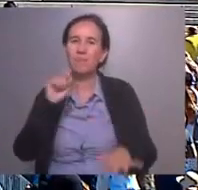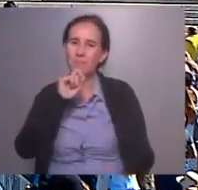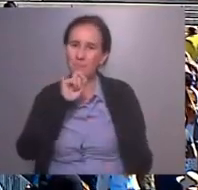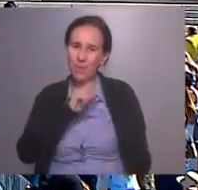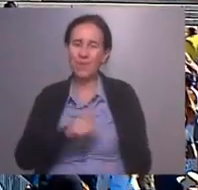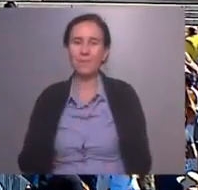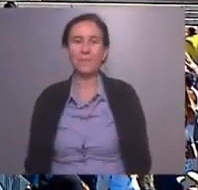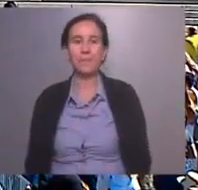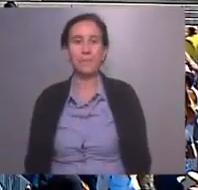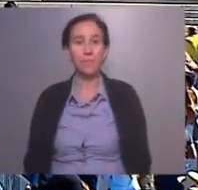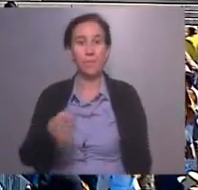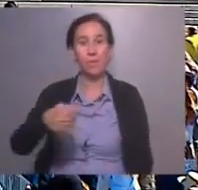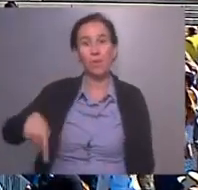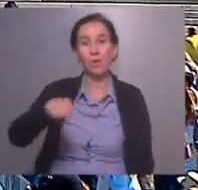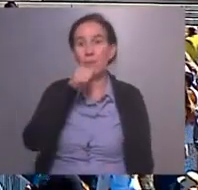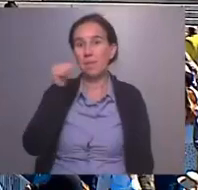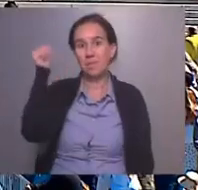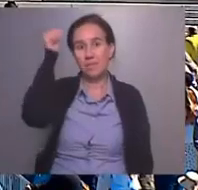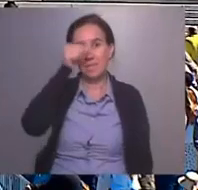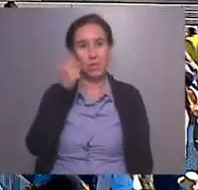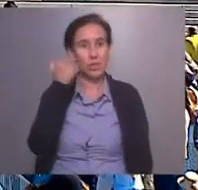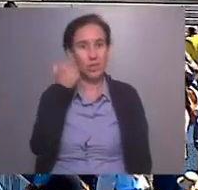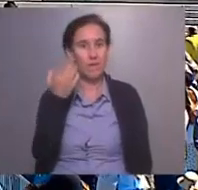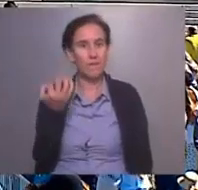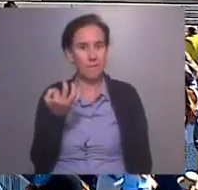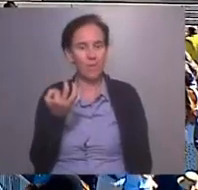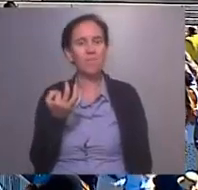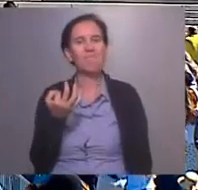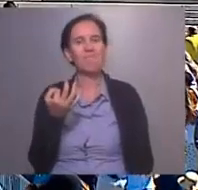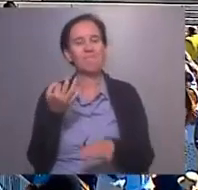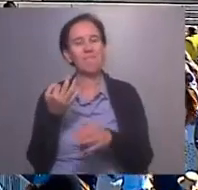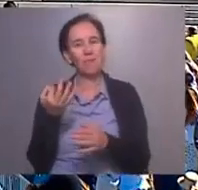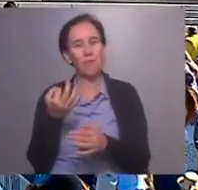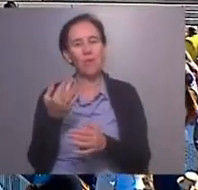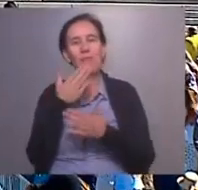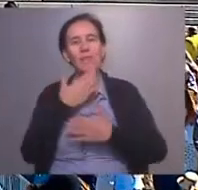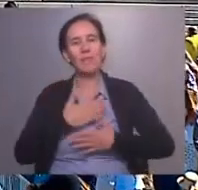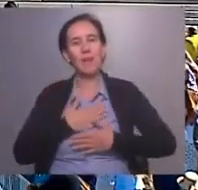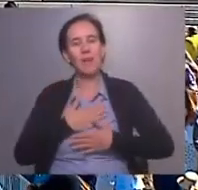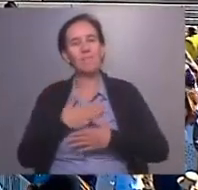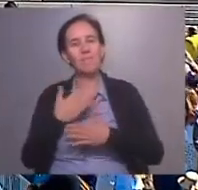Quando fomos batizados, também sobre nós foi feito este rito do Éfata.